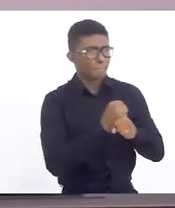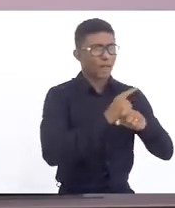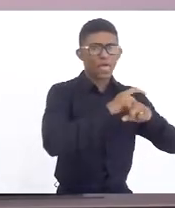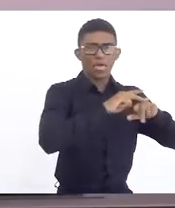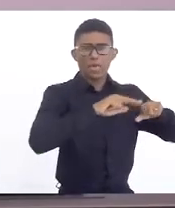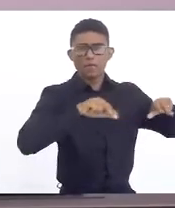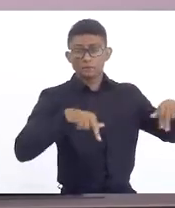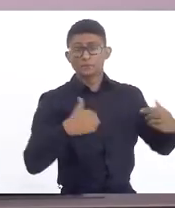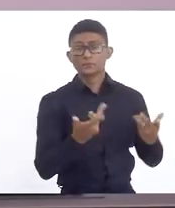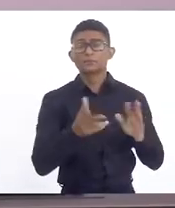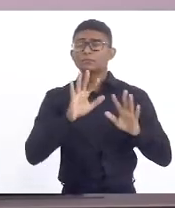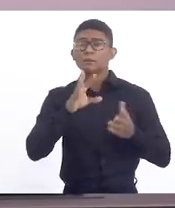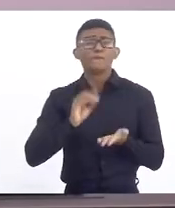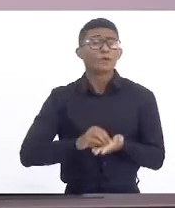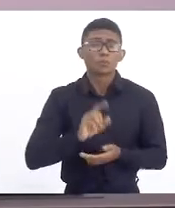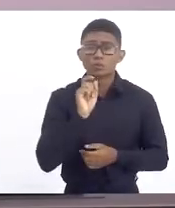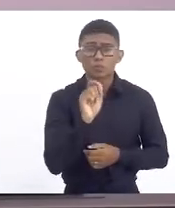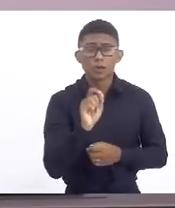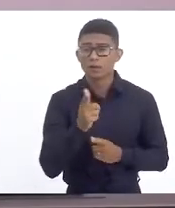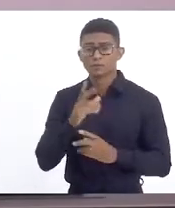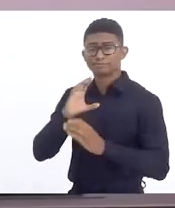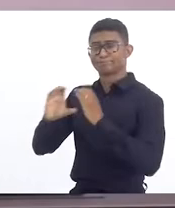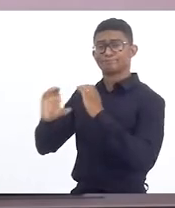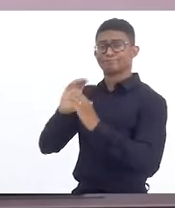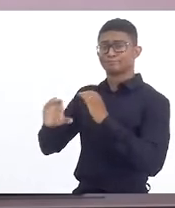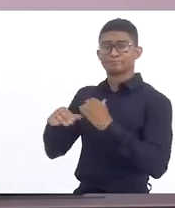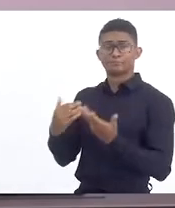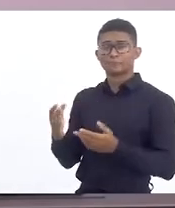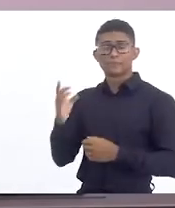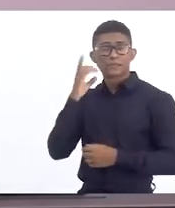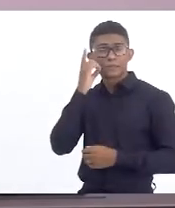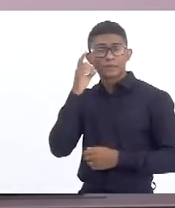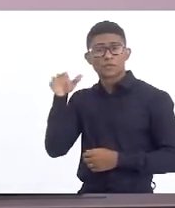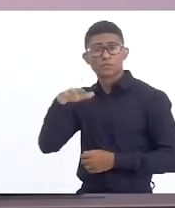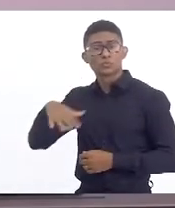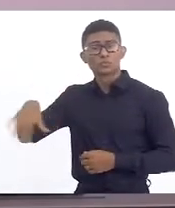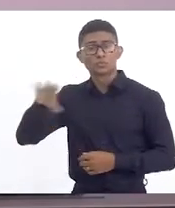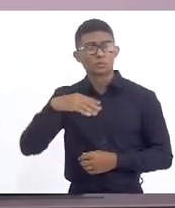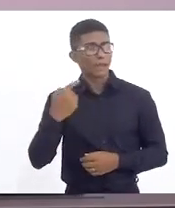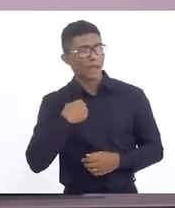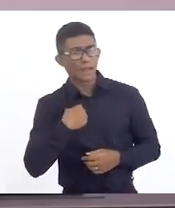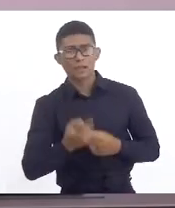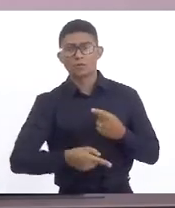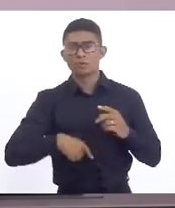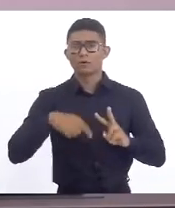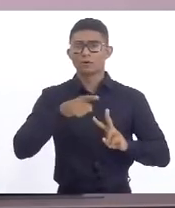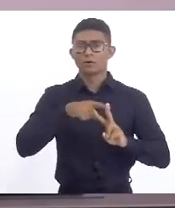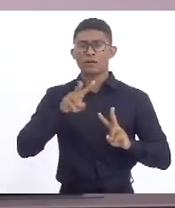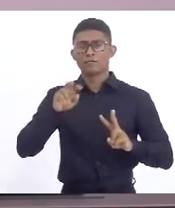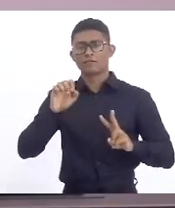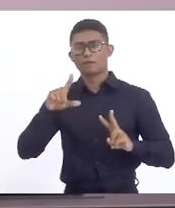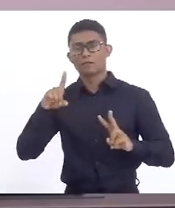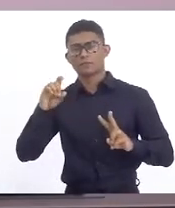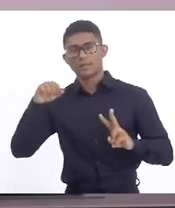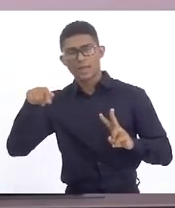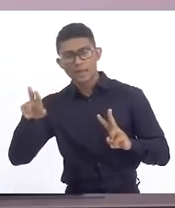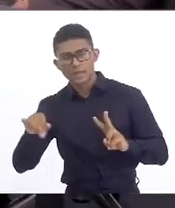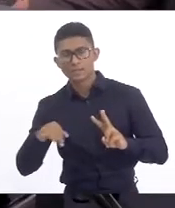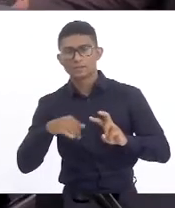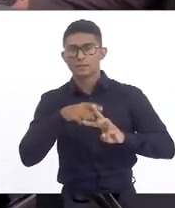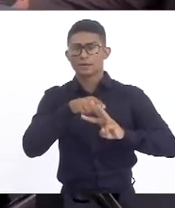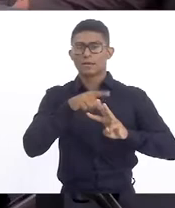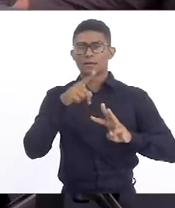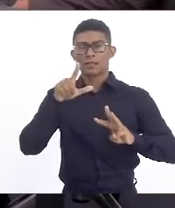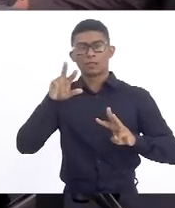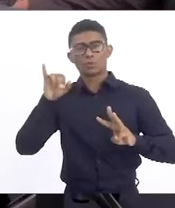aqui na Assembleia, que fazem parte, que discutem esse tema, em nenhum momento, nem eu, nem Valdec, nem Luiz Paulo, recebemos nenhum estudo